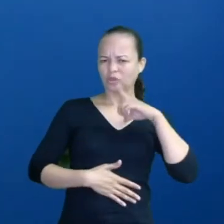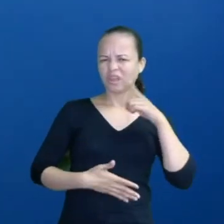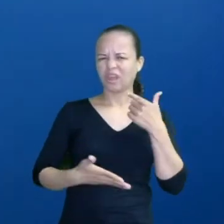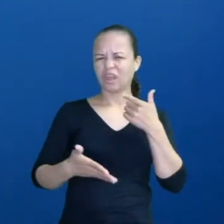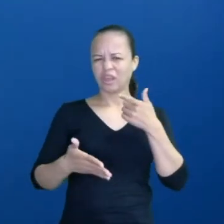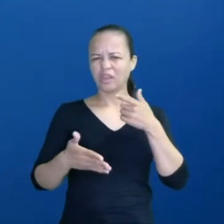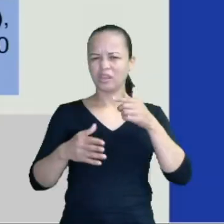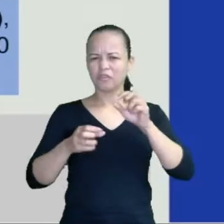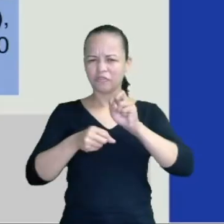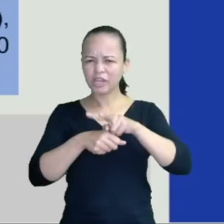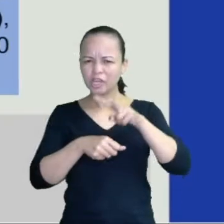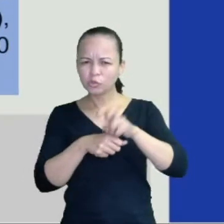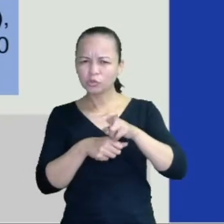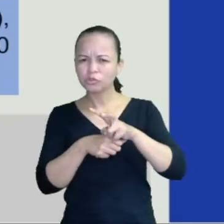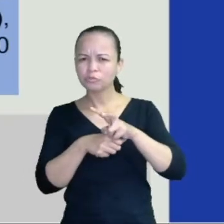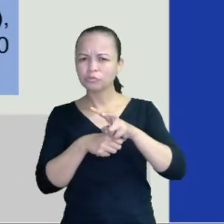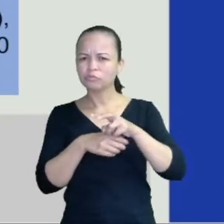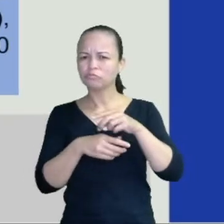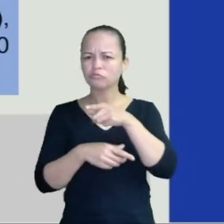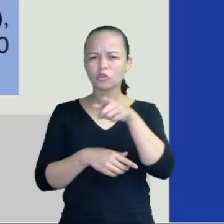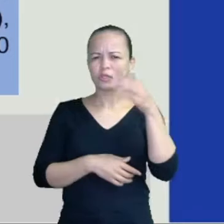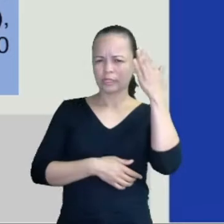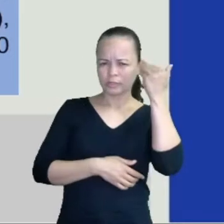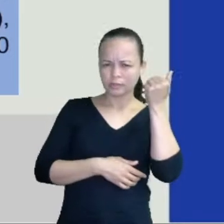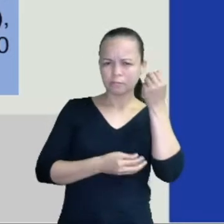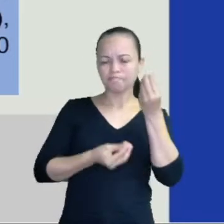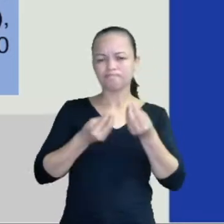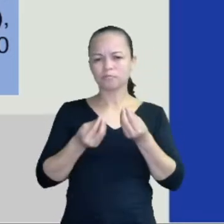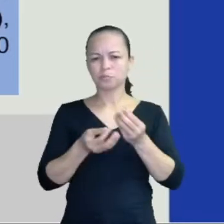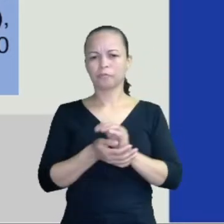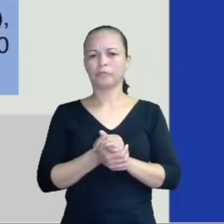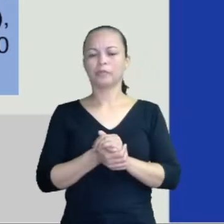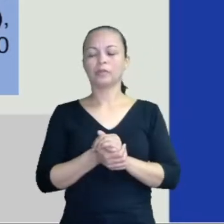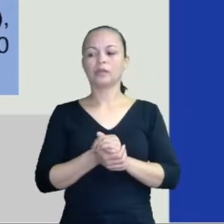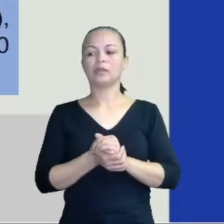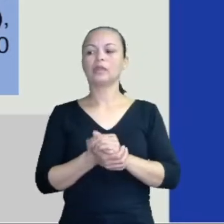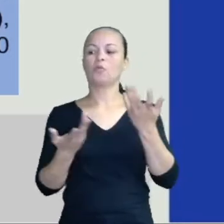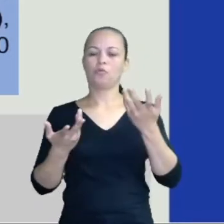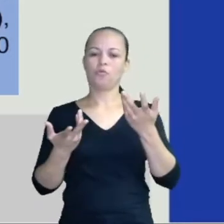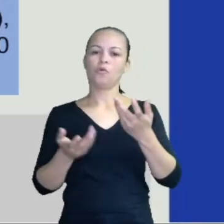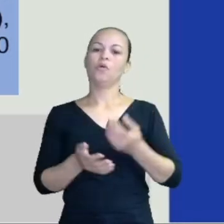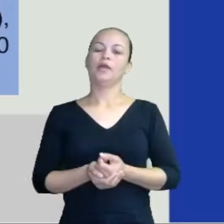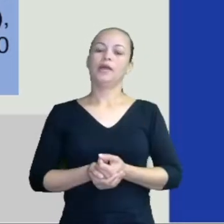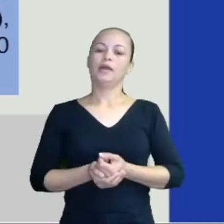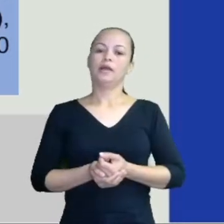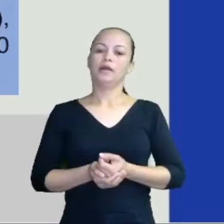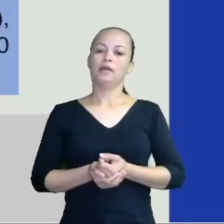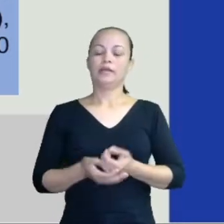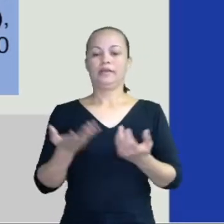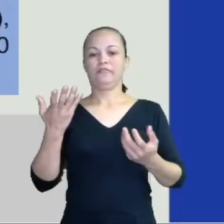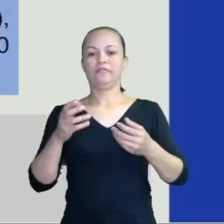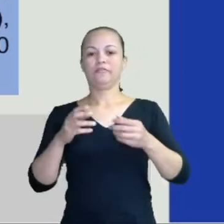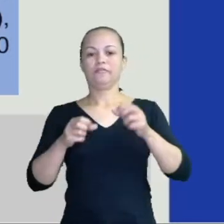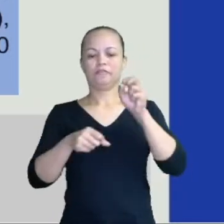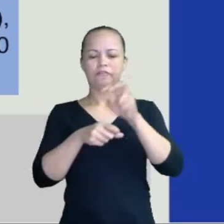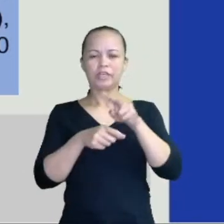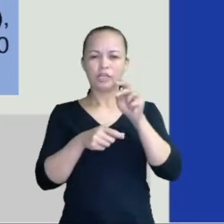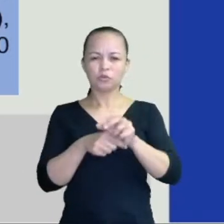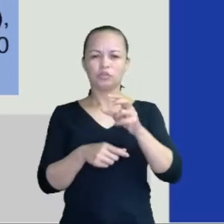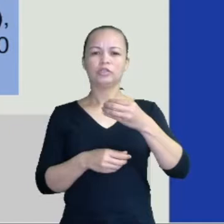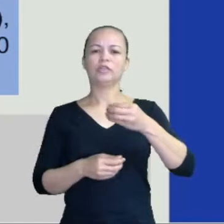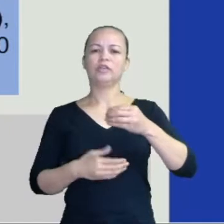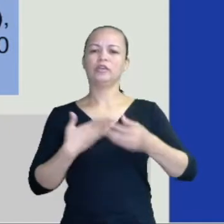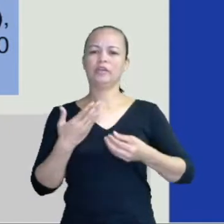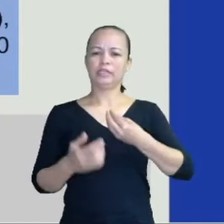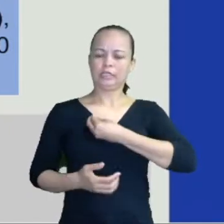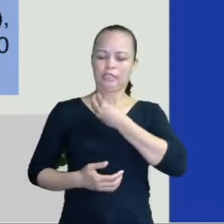acham? Vamos lá. Vírus que vivem no nosso corpo humano. Existem vírus em várias